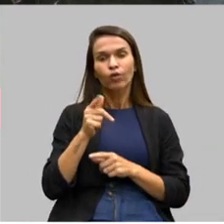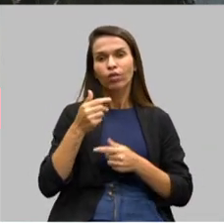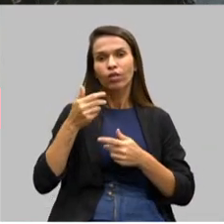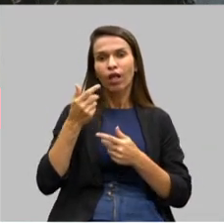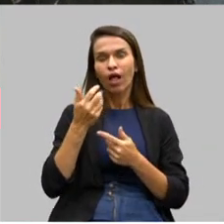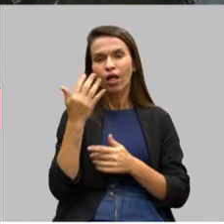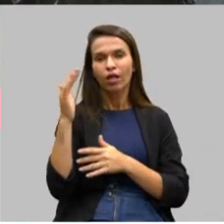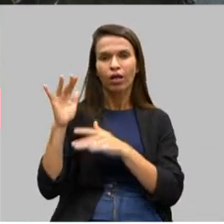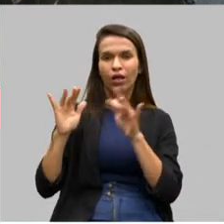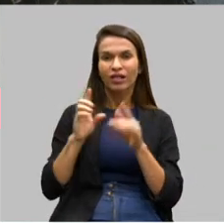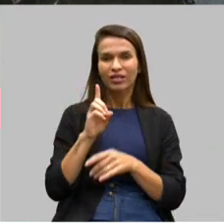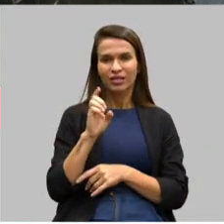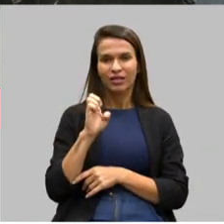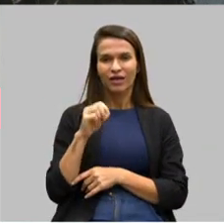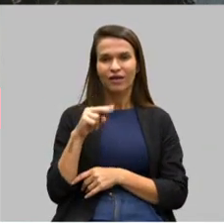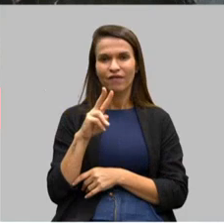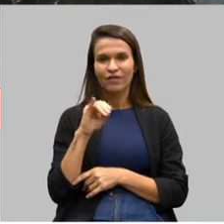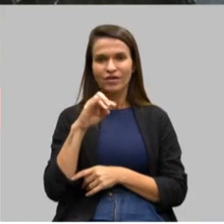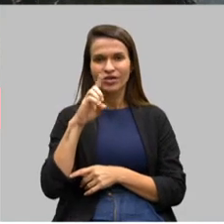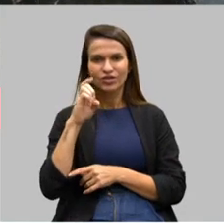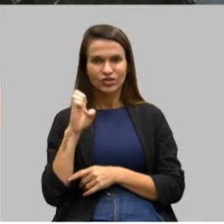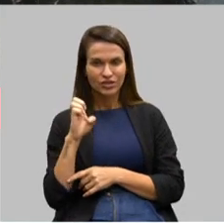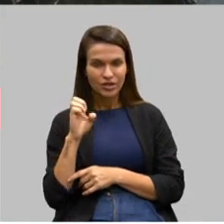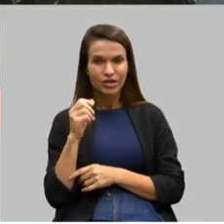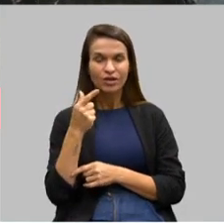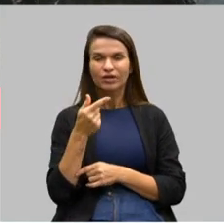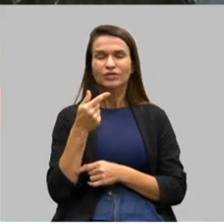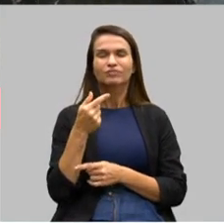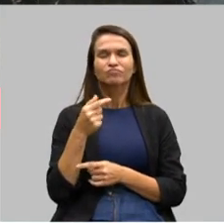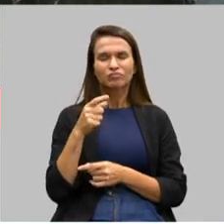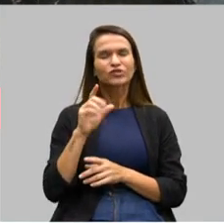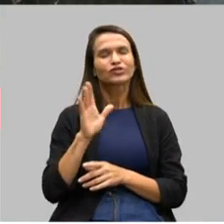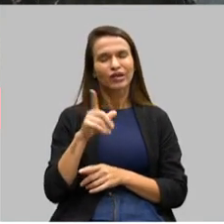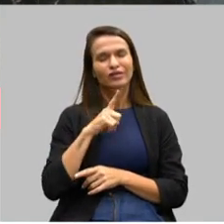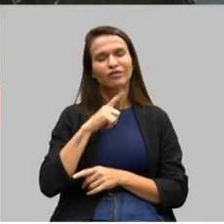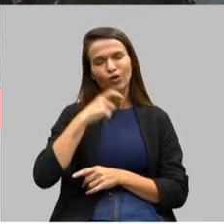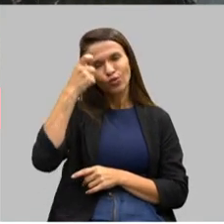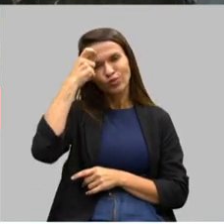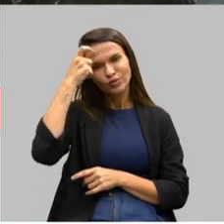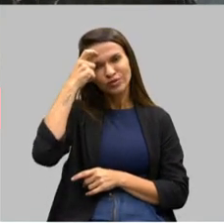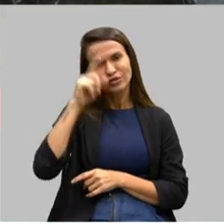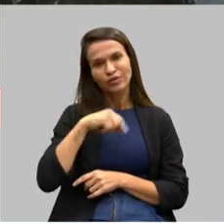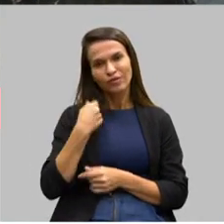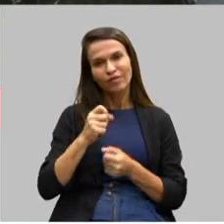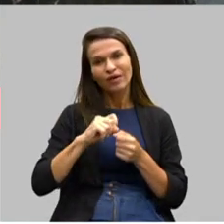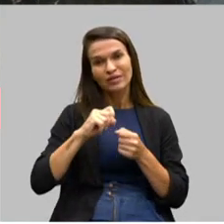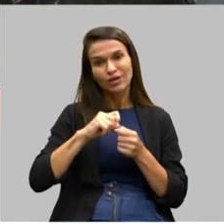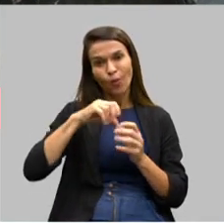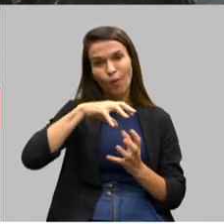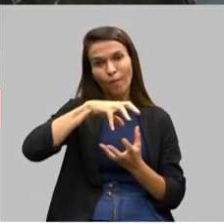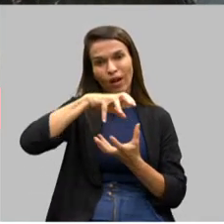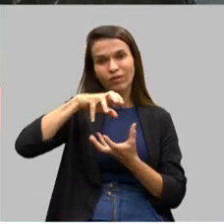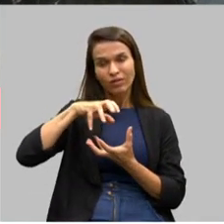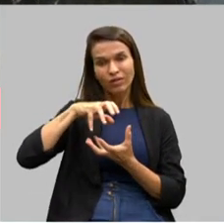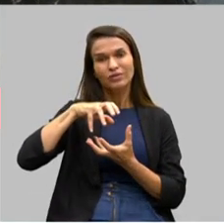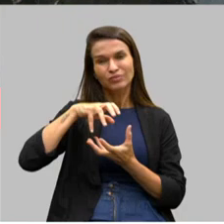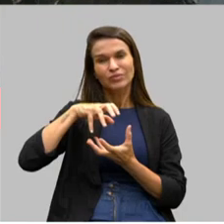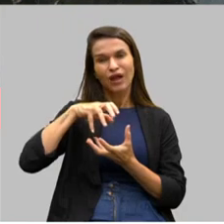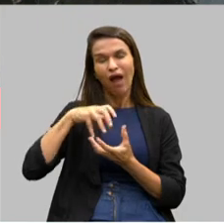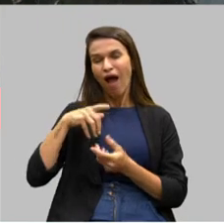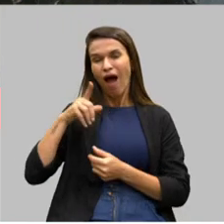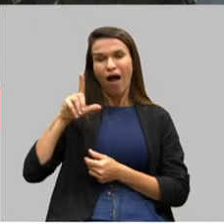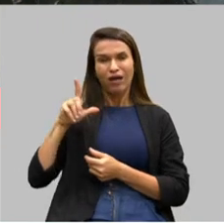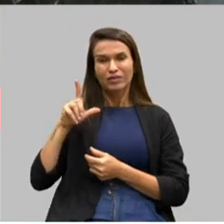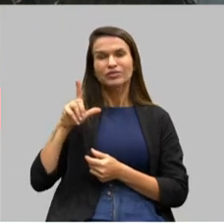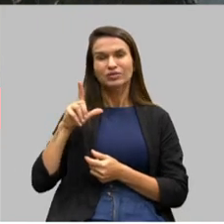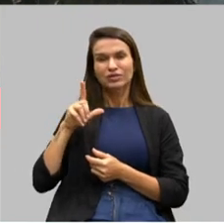David Attenborough. Nunca tivemos tanta consciência do que estamos fazendo com o planeta e jamais tivemos